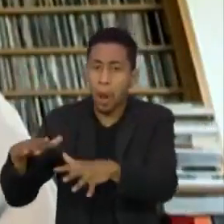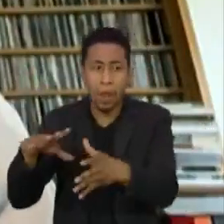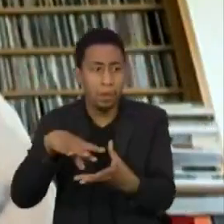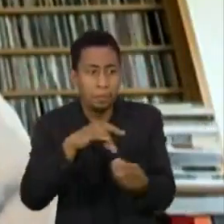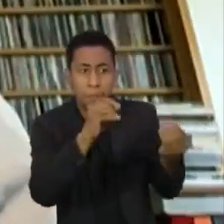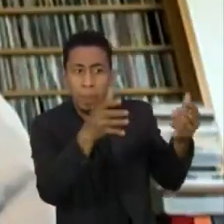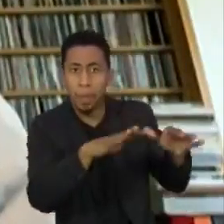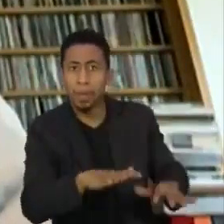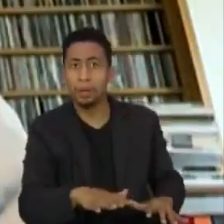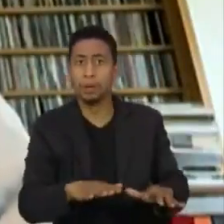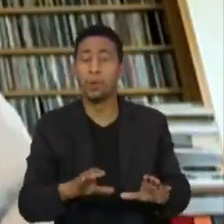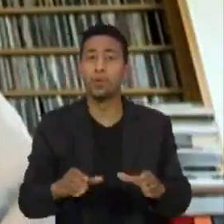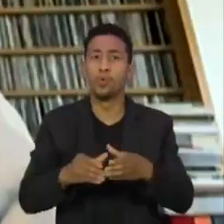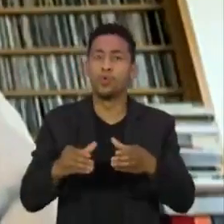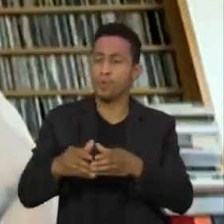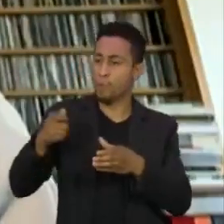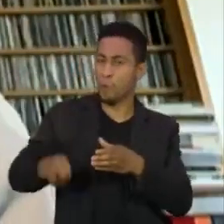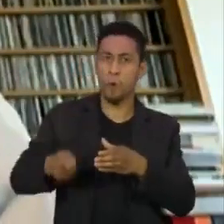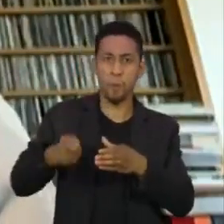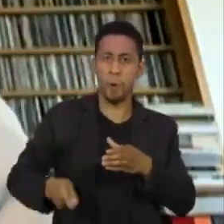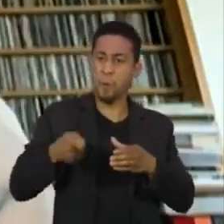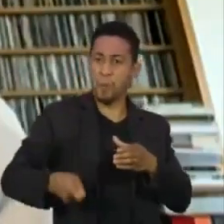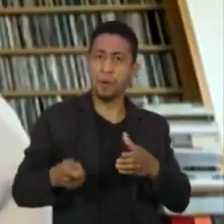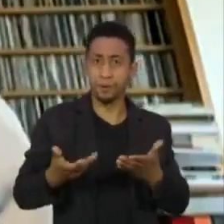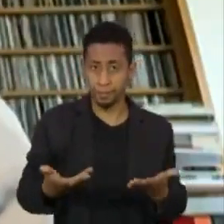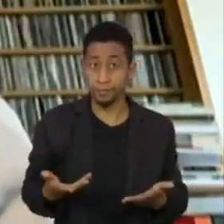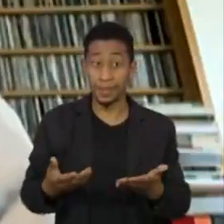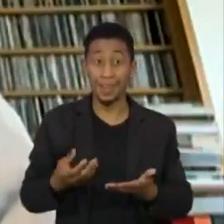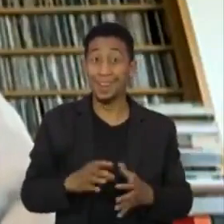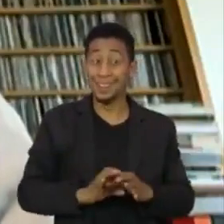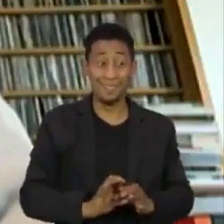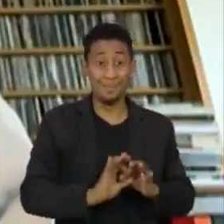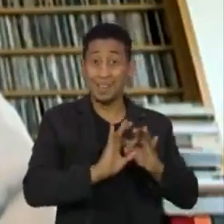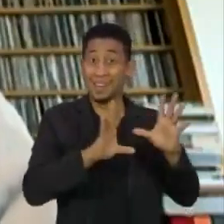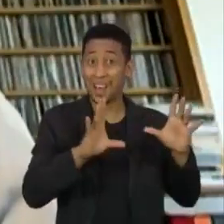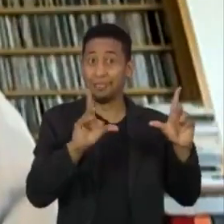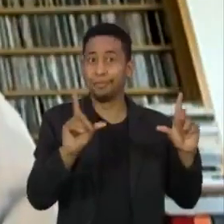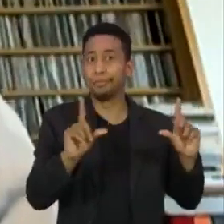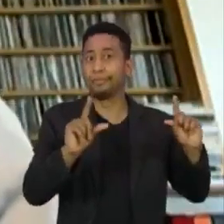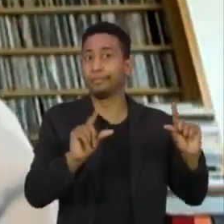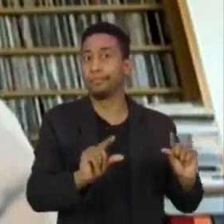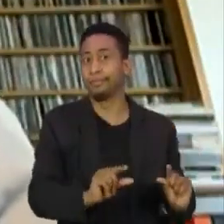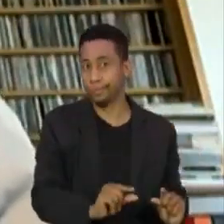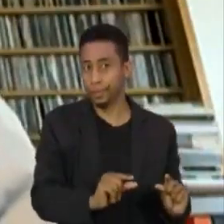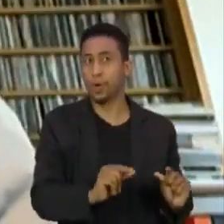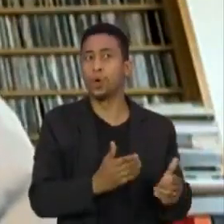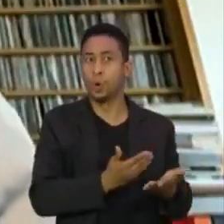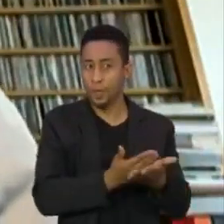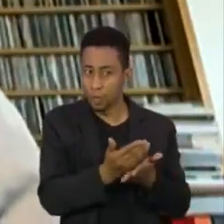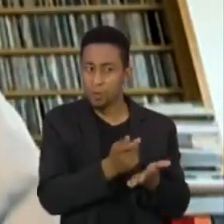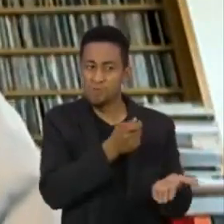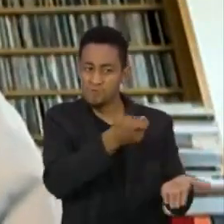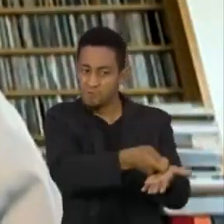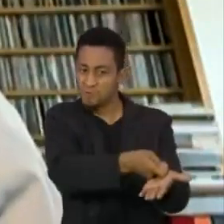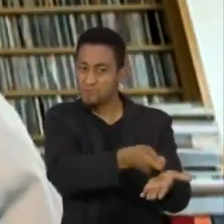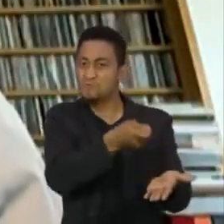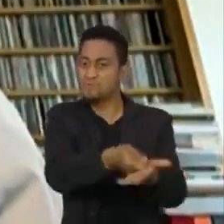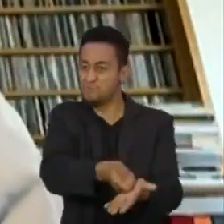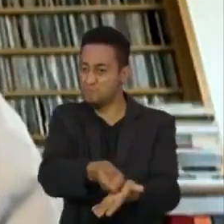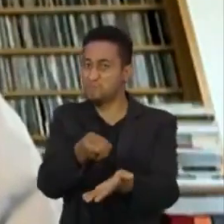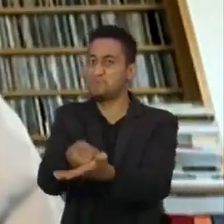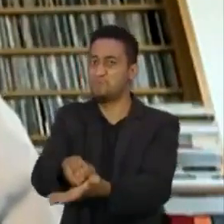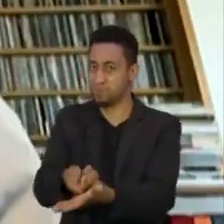se tornando menos liberais, né? As liberdades começaram a ser restringidas, em primeiro lugar